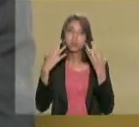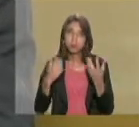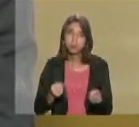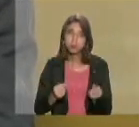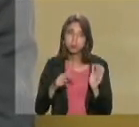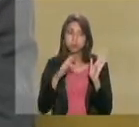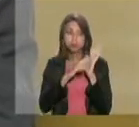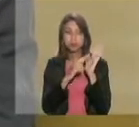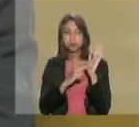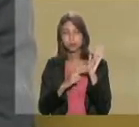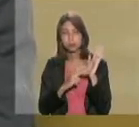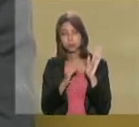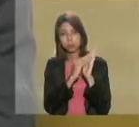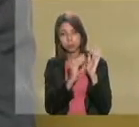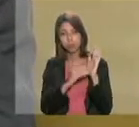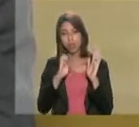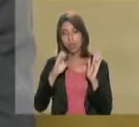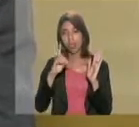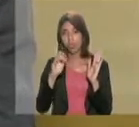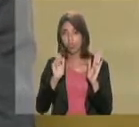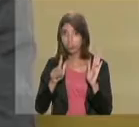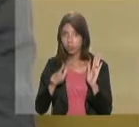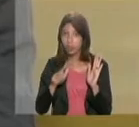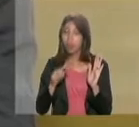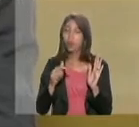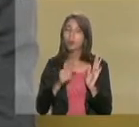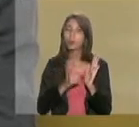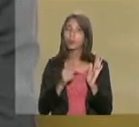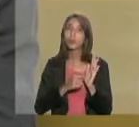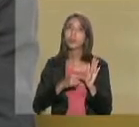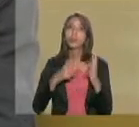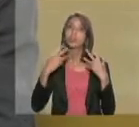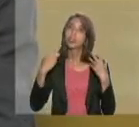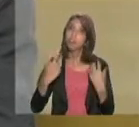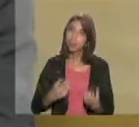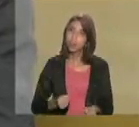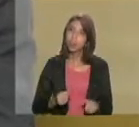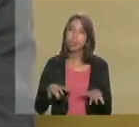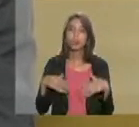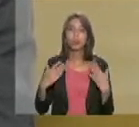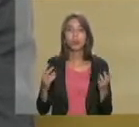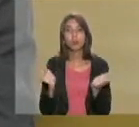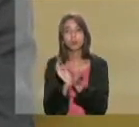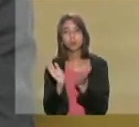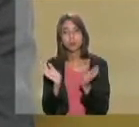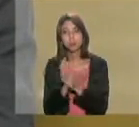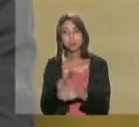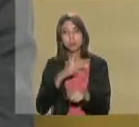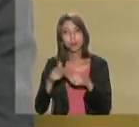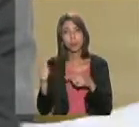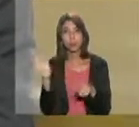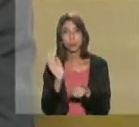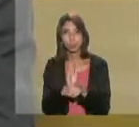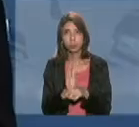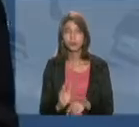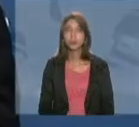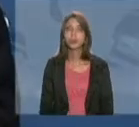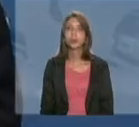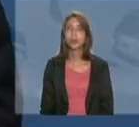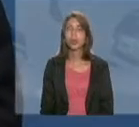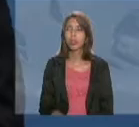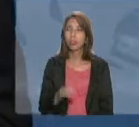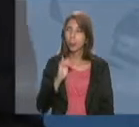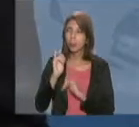regras do edital e lá ser escolhido o concessionário vencedor. Uma informação para o senhor